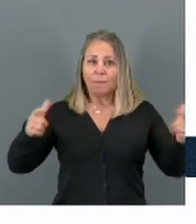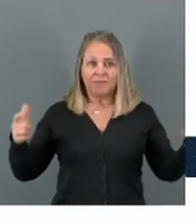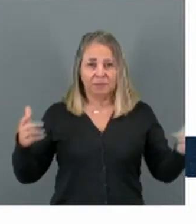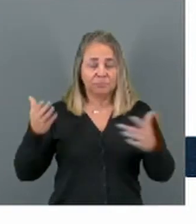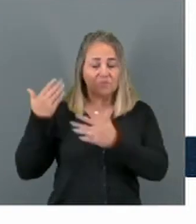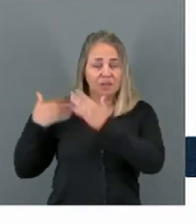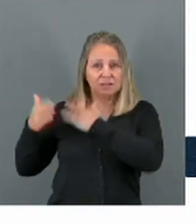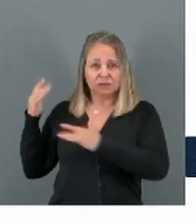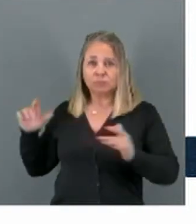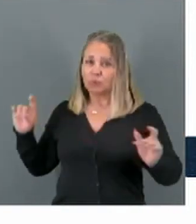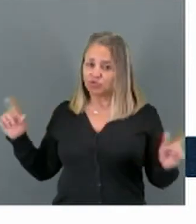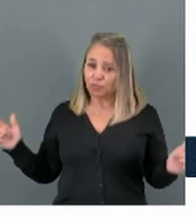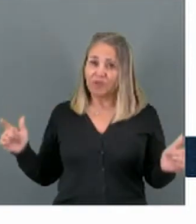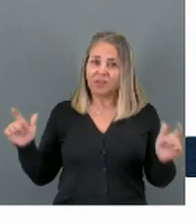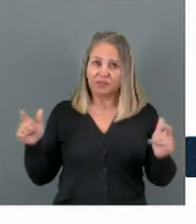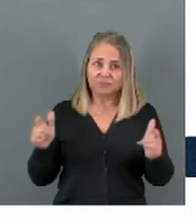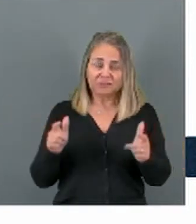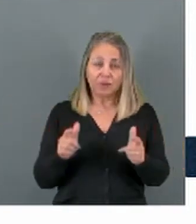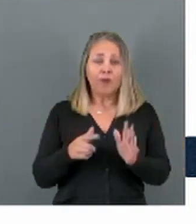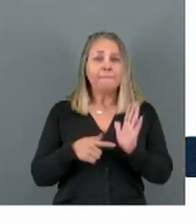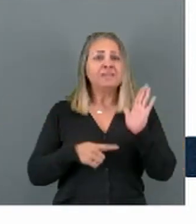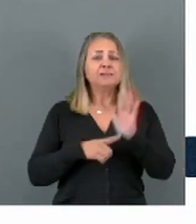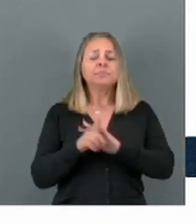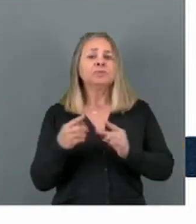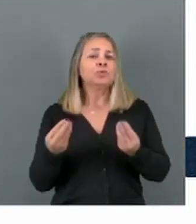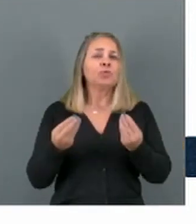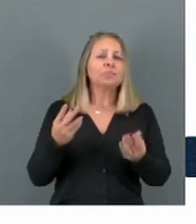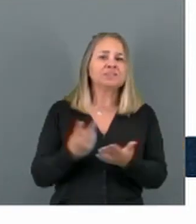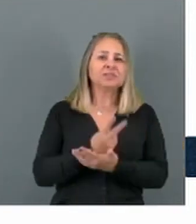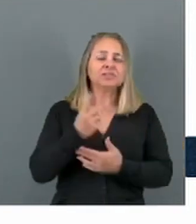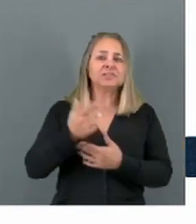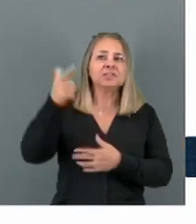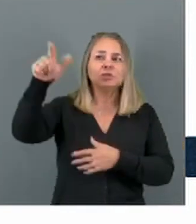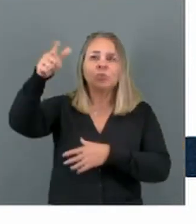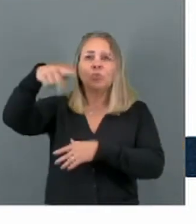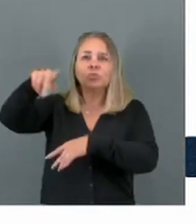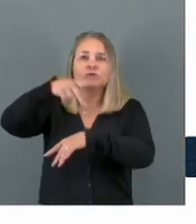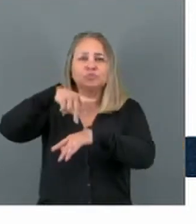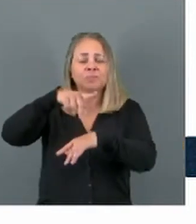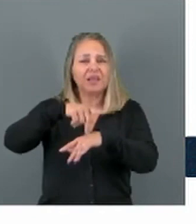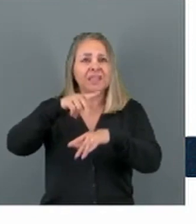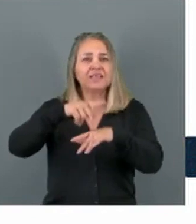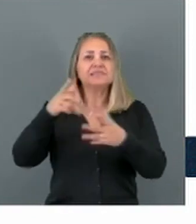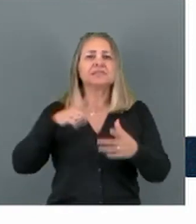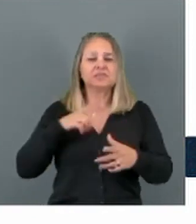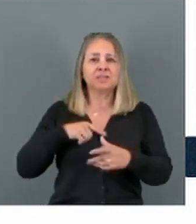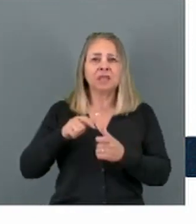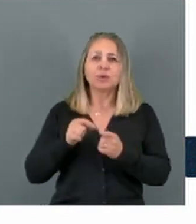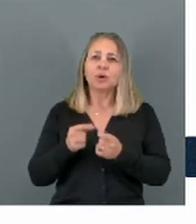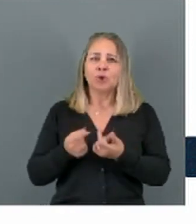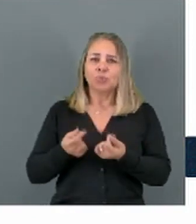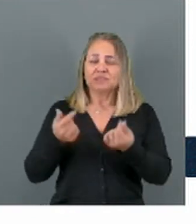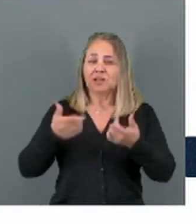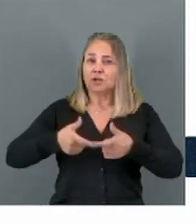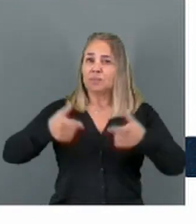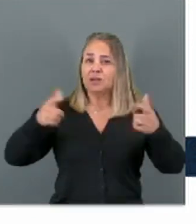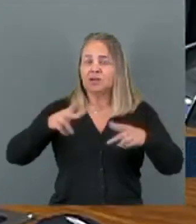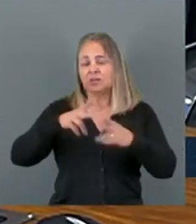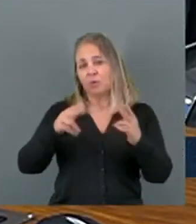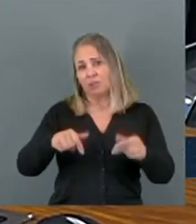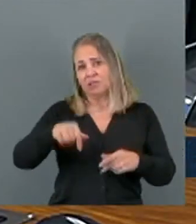uma redução, mas se questionou como é que isso estaria ocorrendo em países de média e baixa renda como o Brasil. Então, o